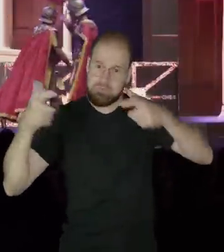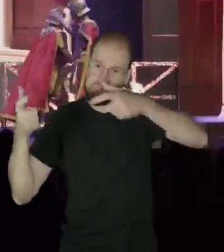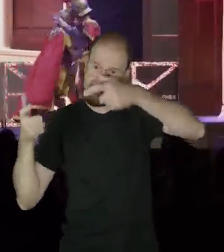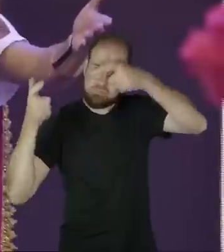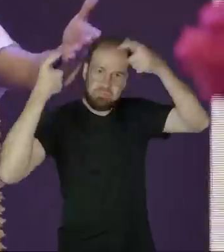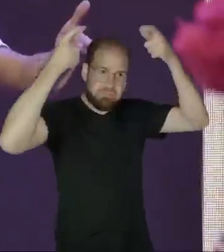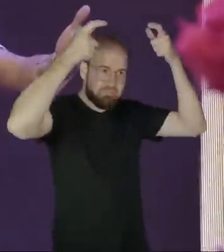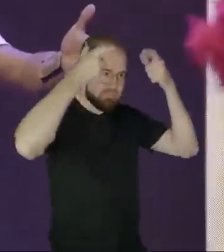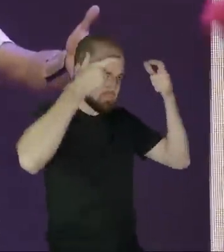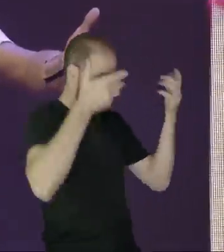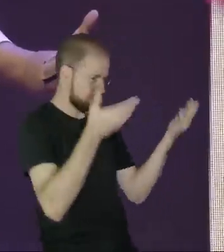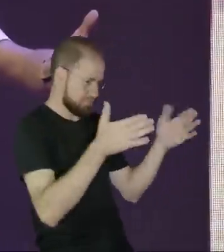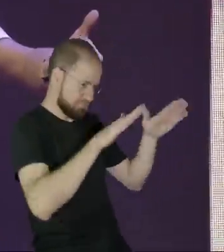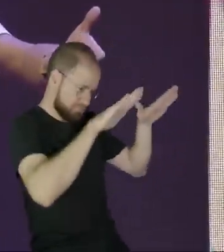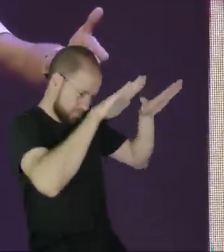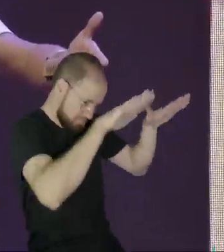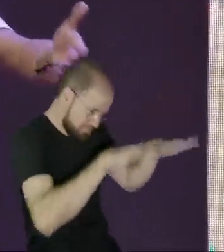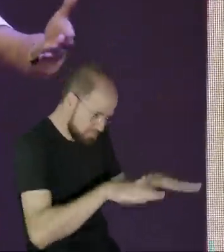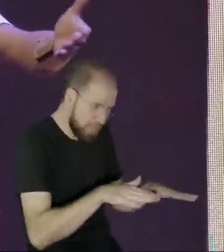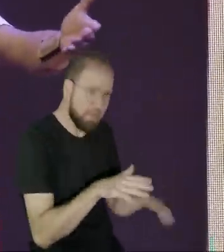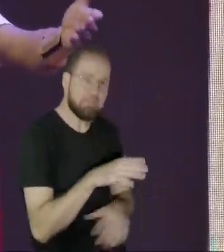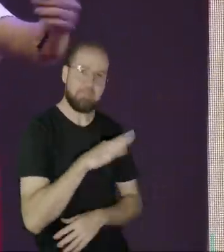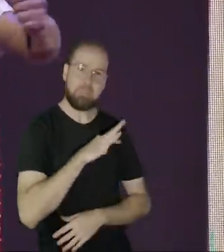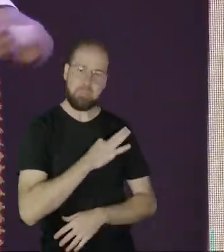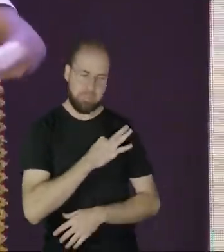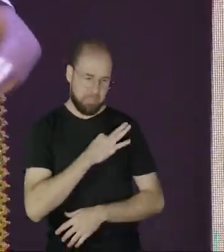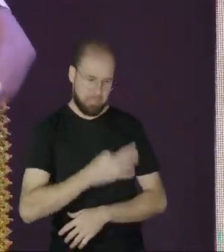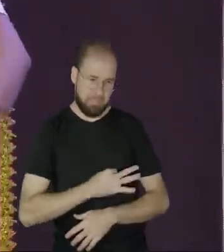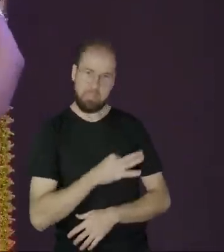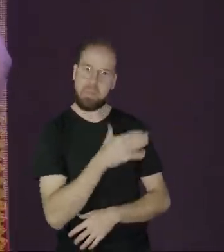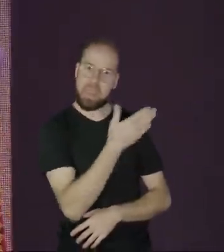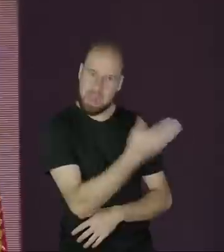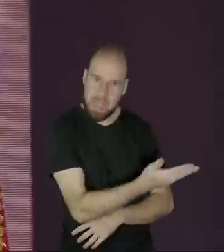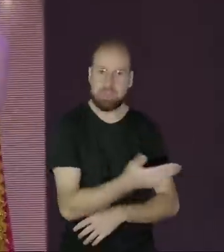Sua majestade merece uma coroa digna de um judeu.